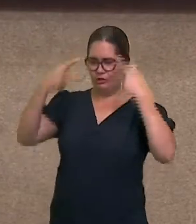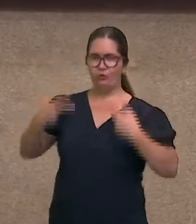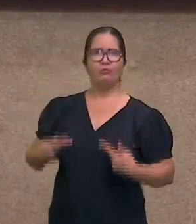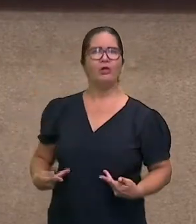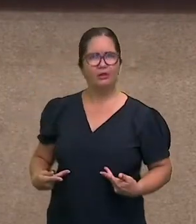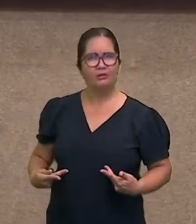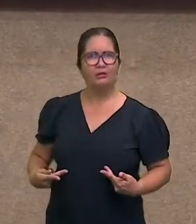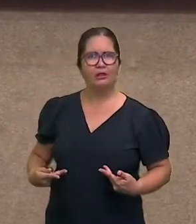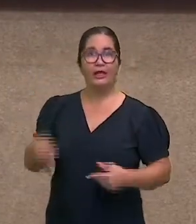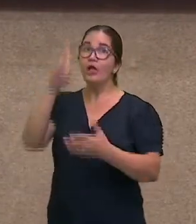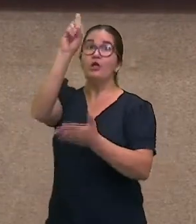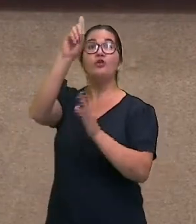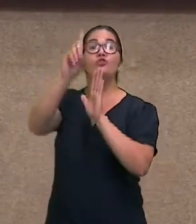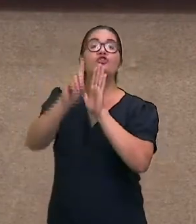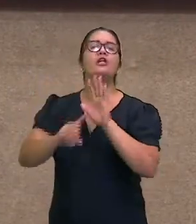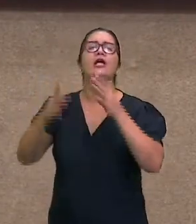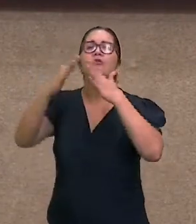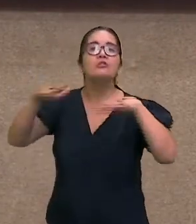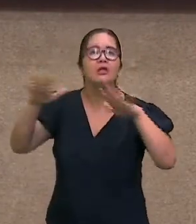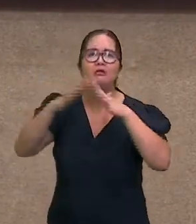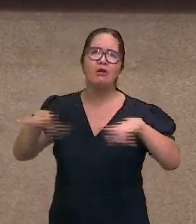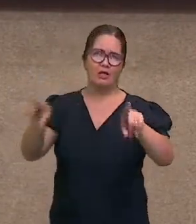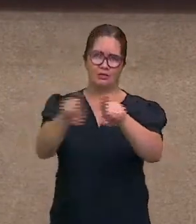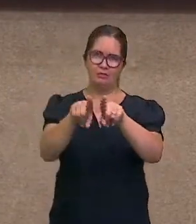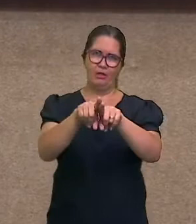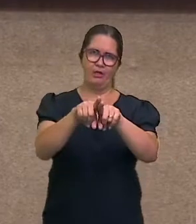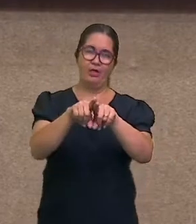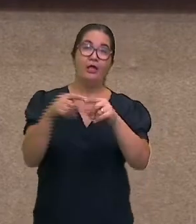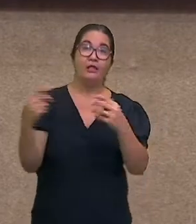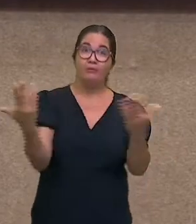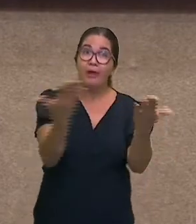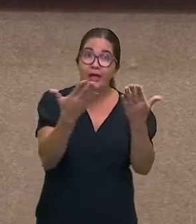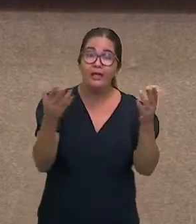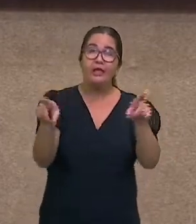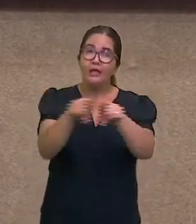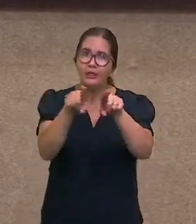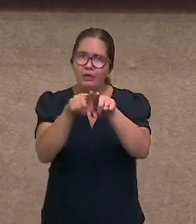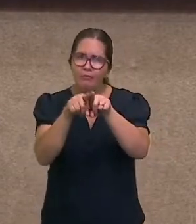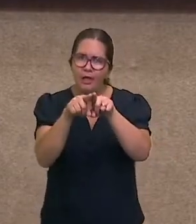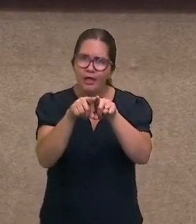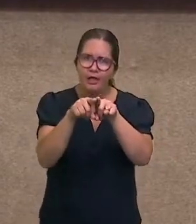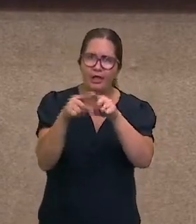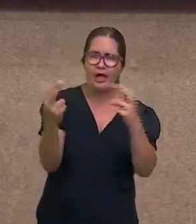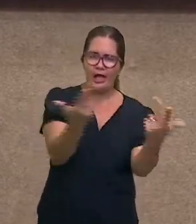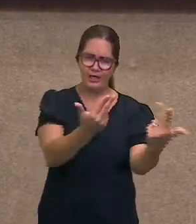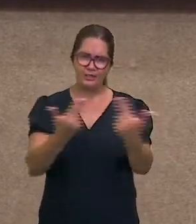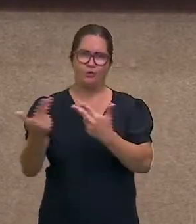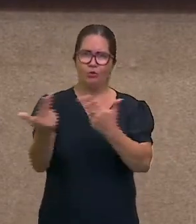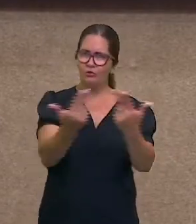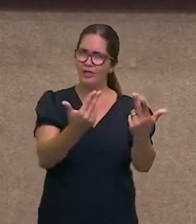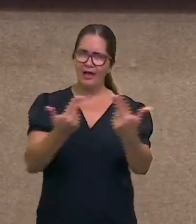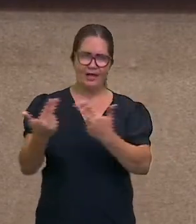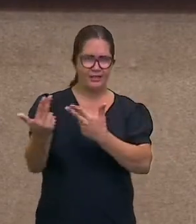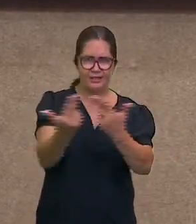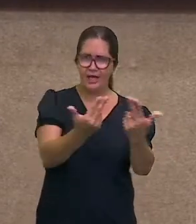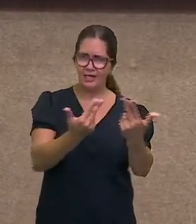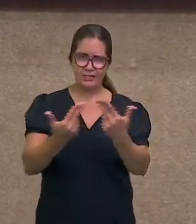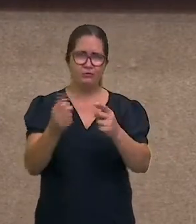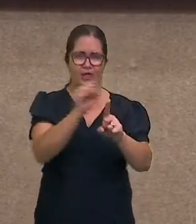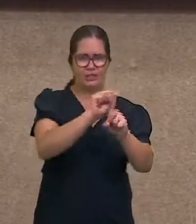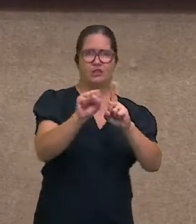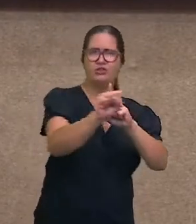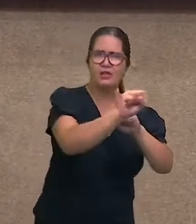E queria que a igualdade jurídica, ou seja, o combate às diferenças entre as ordens